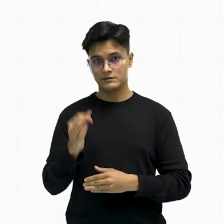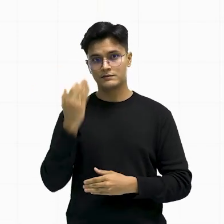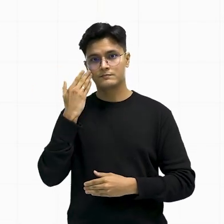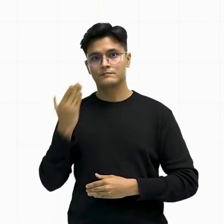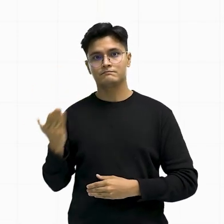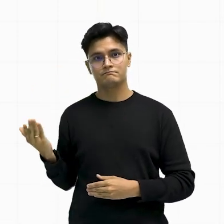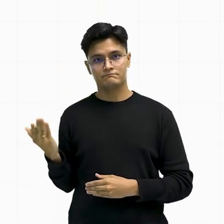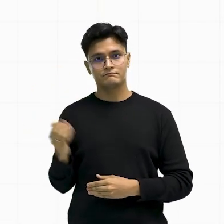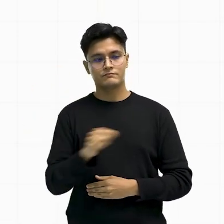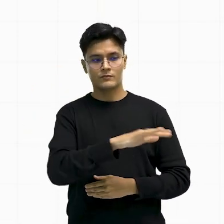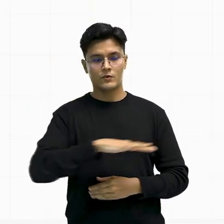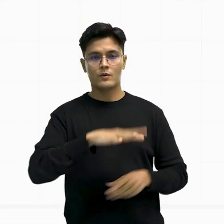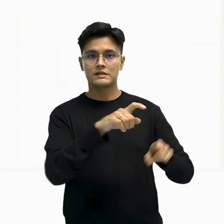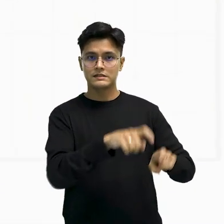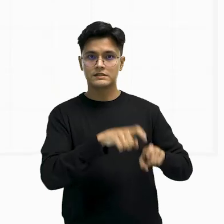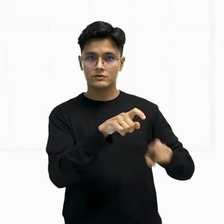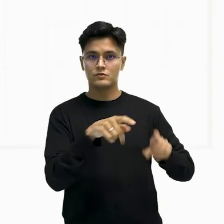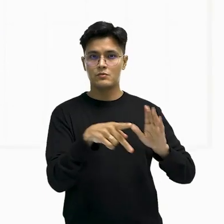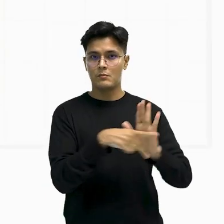No sítio da família Silva,